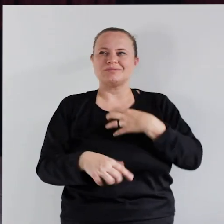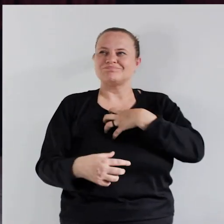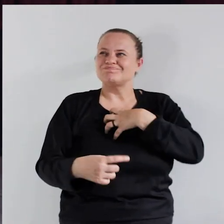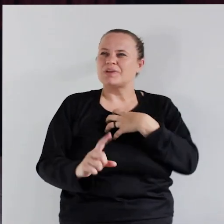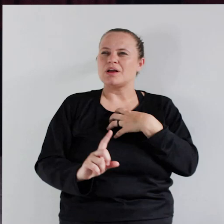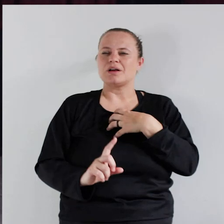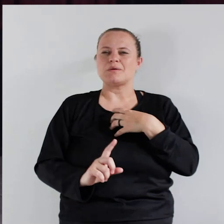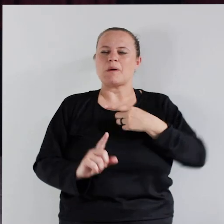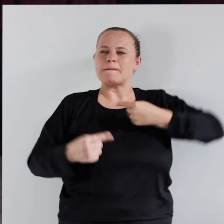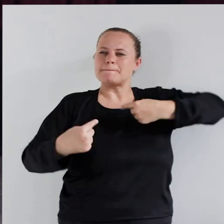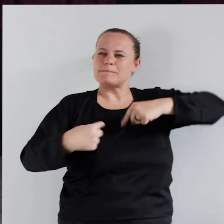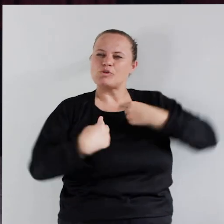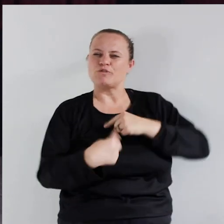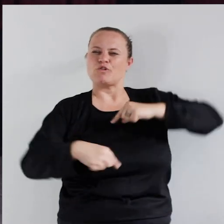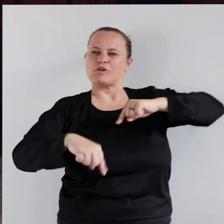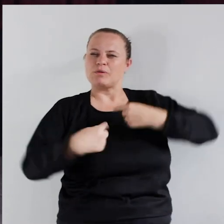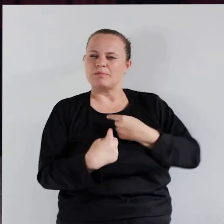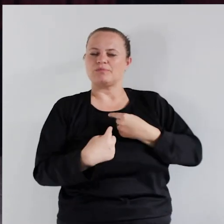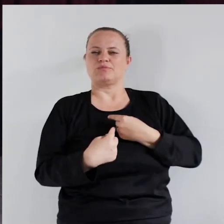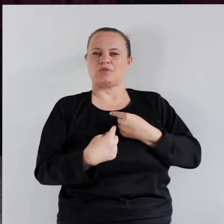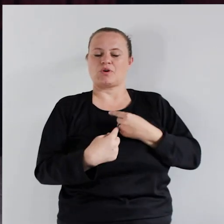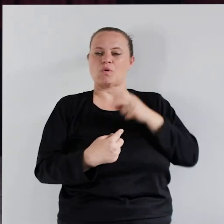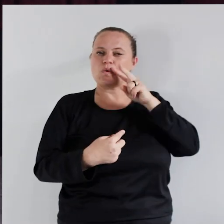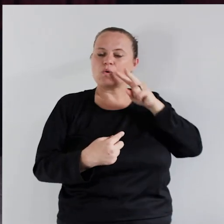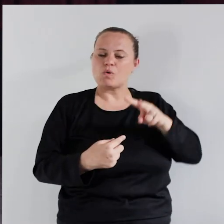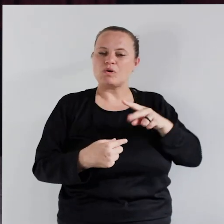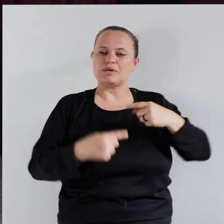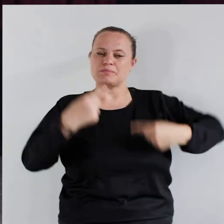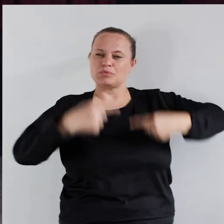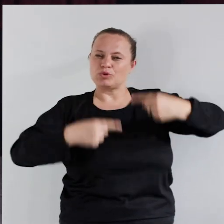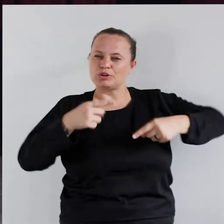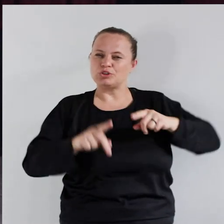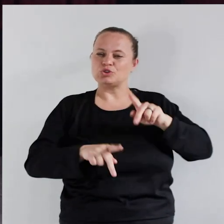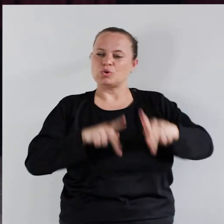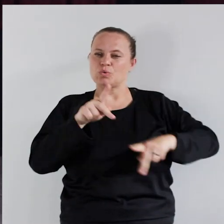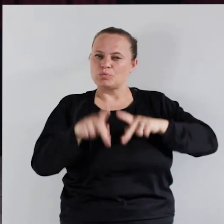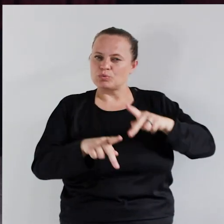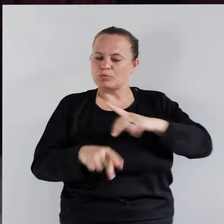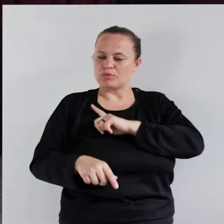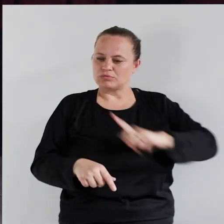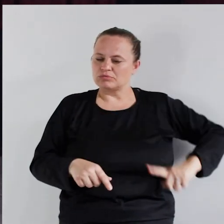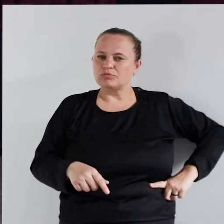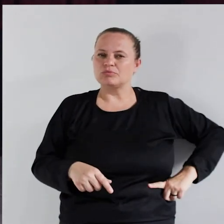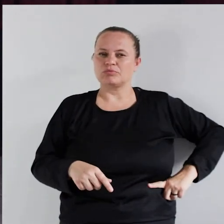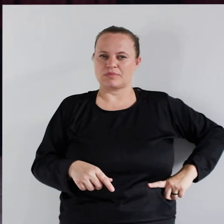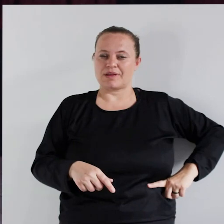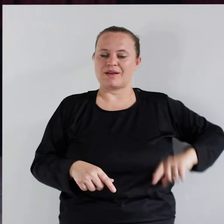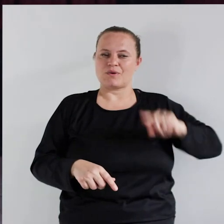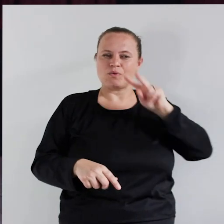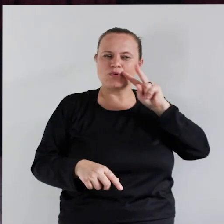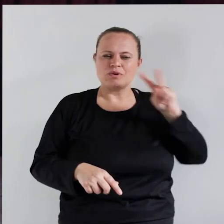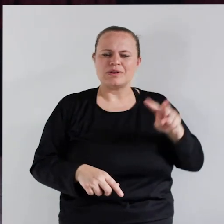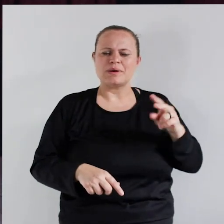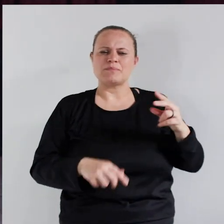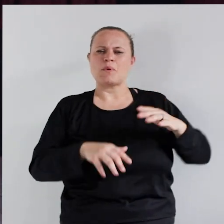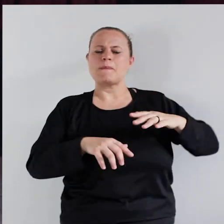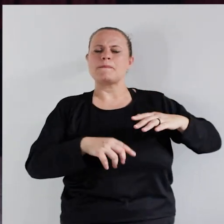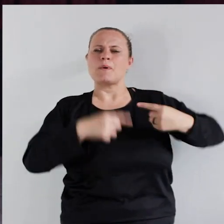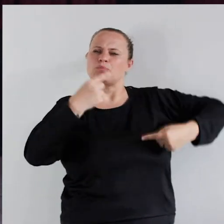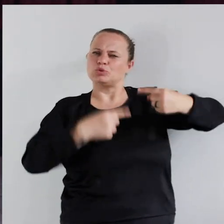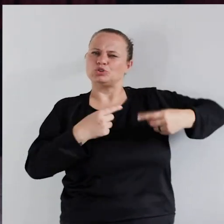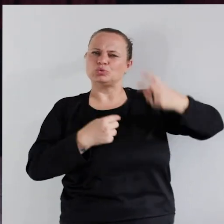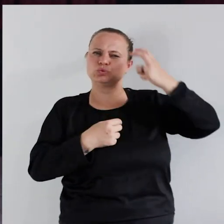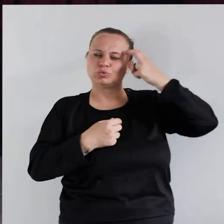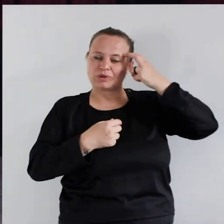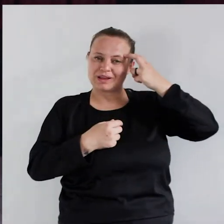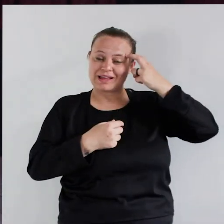e que isso era algo que nos provocava muito, né? Então, olhar a política cultural, olhar a administração pública